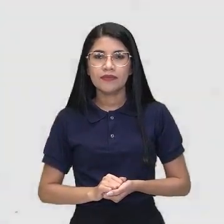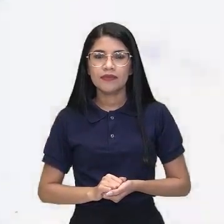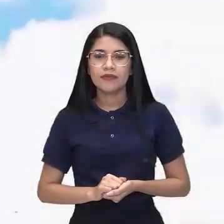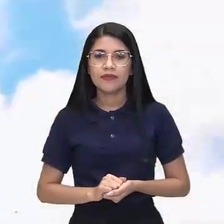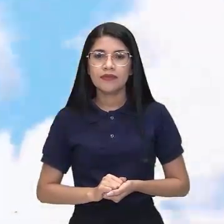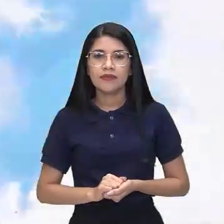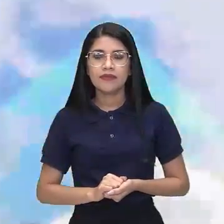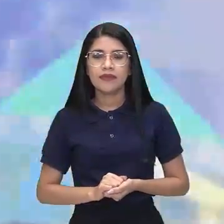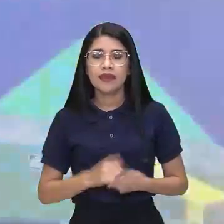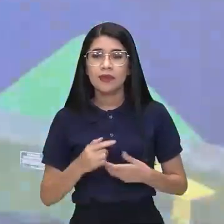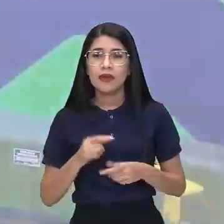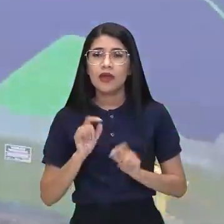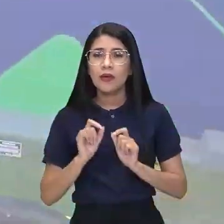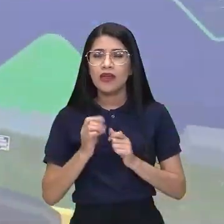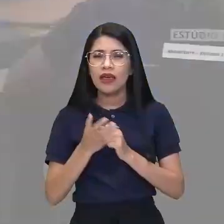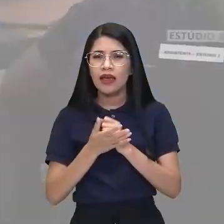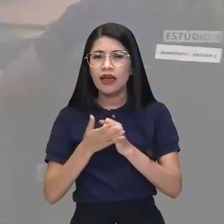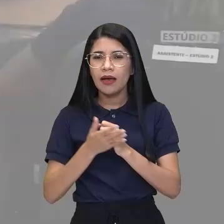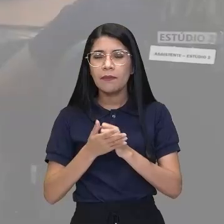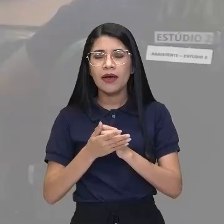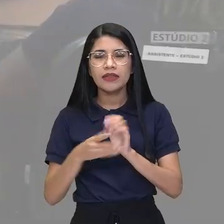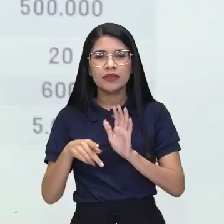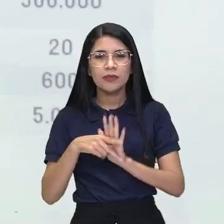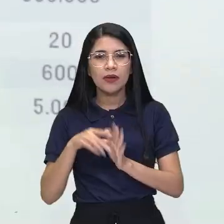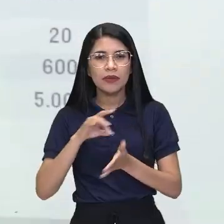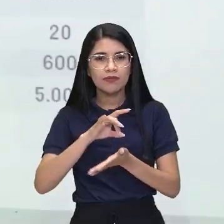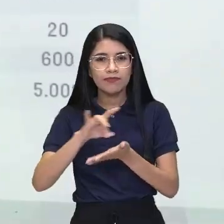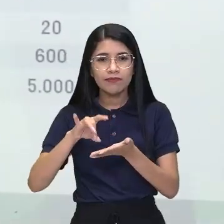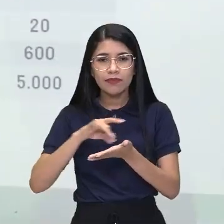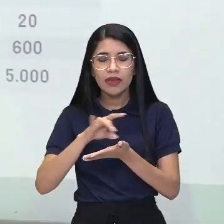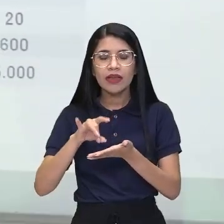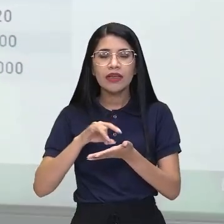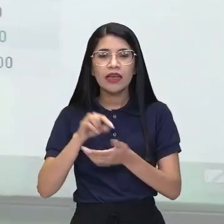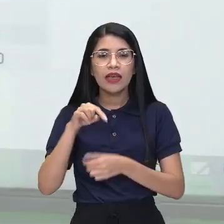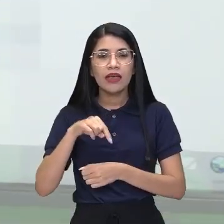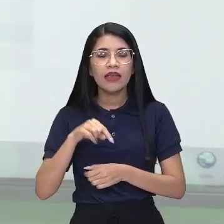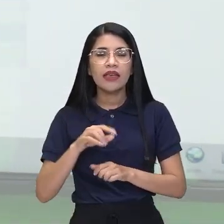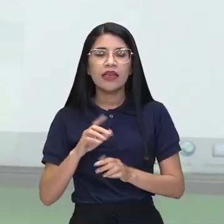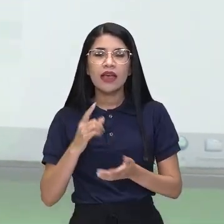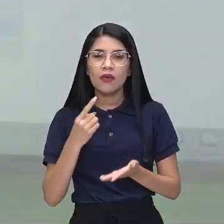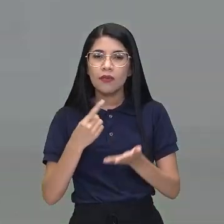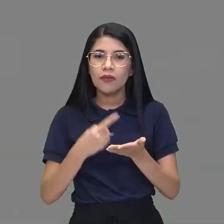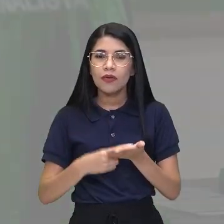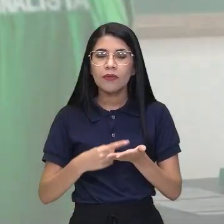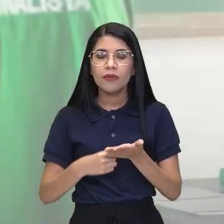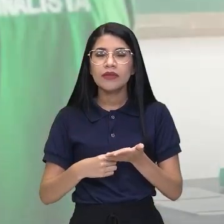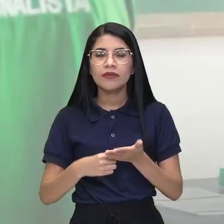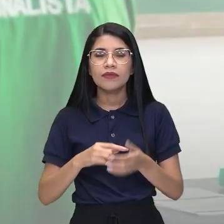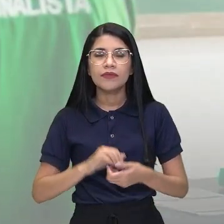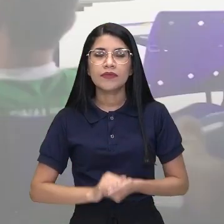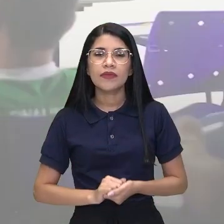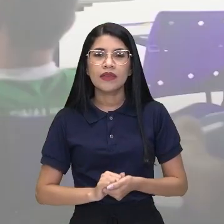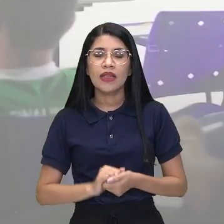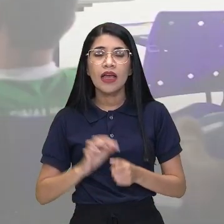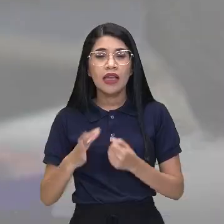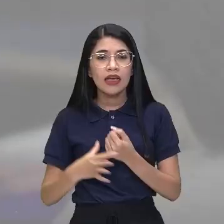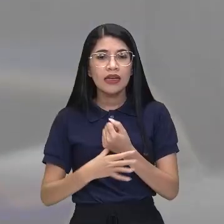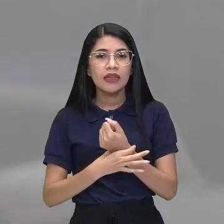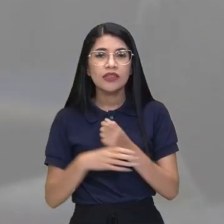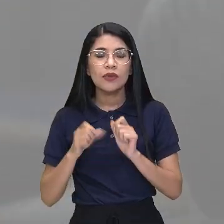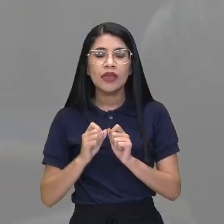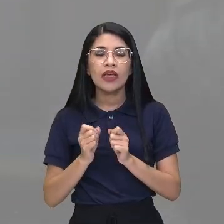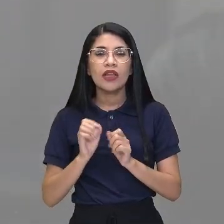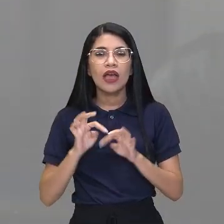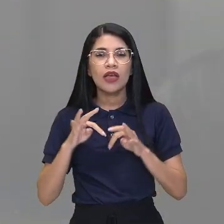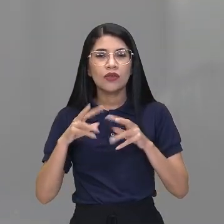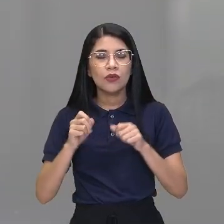Esse é um dos pilares que o Centro de Mídias de Educação do Amazonas assumiu como missão: garantir o acesso à educação